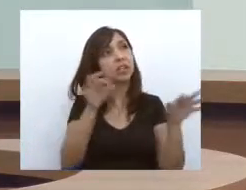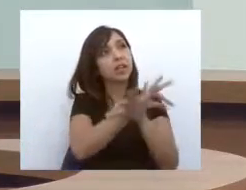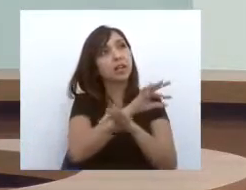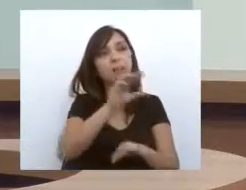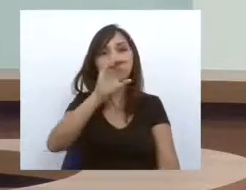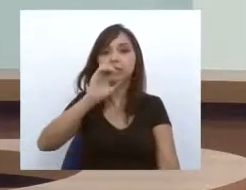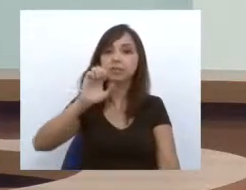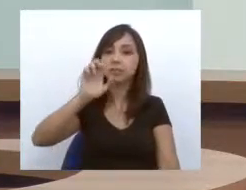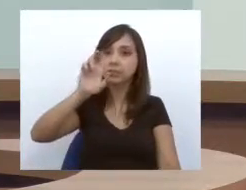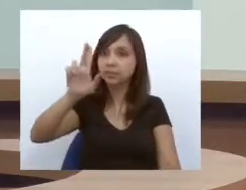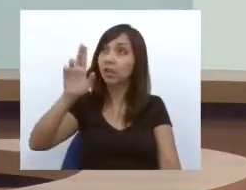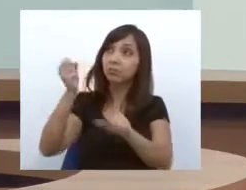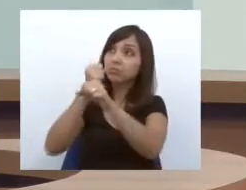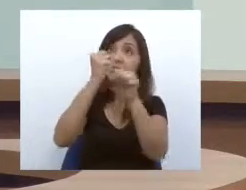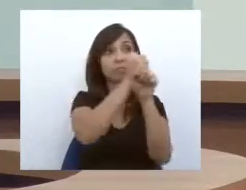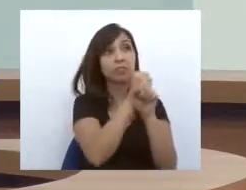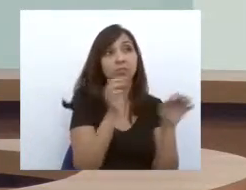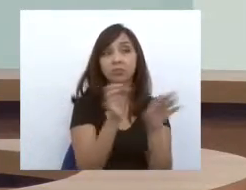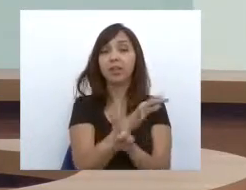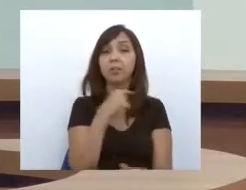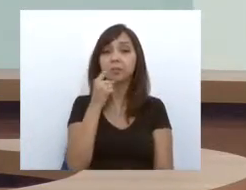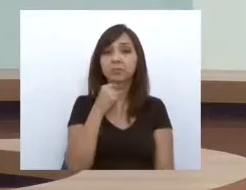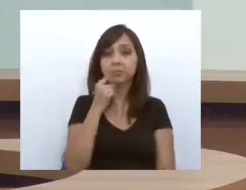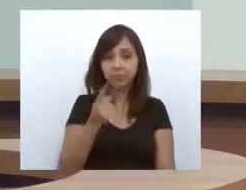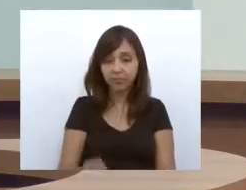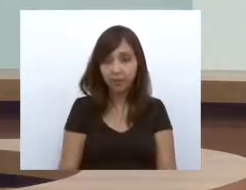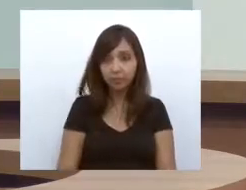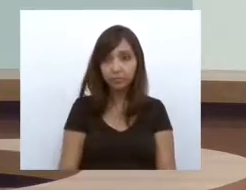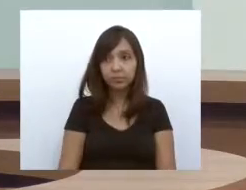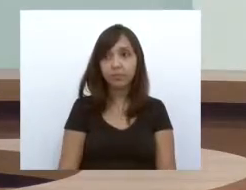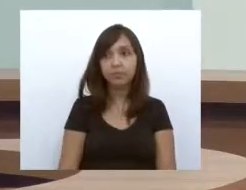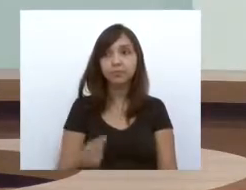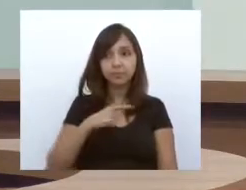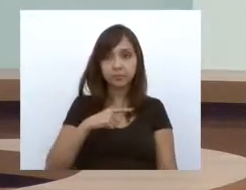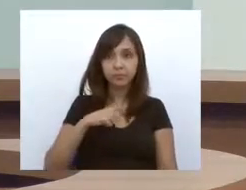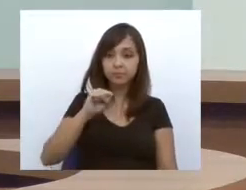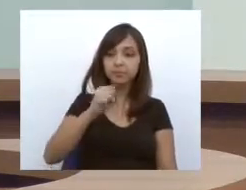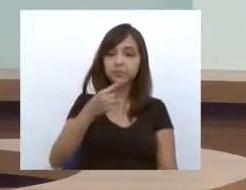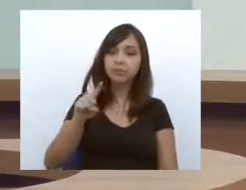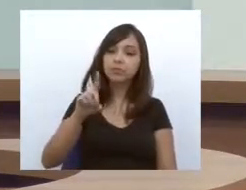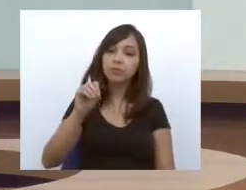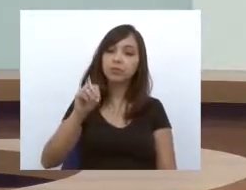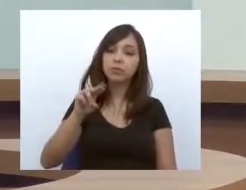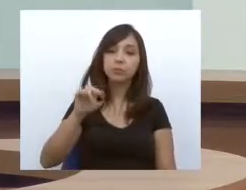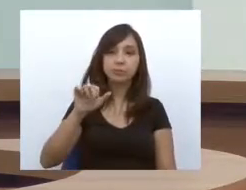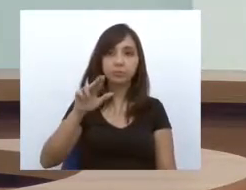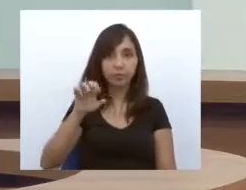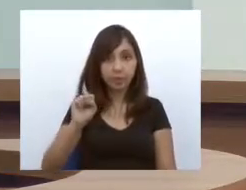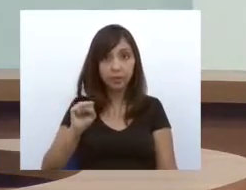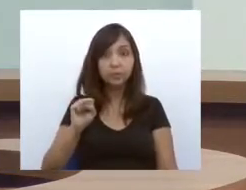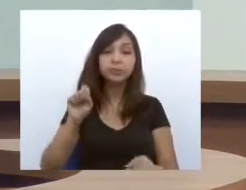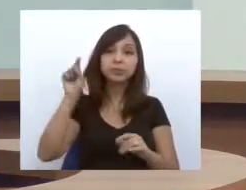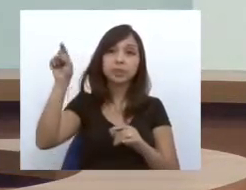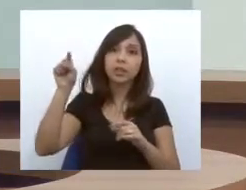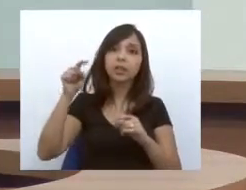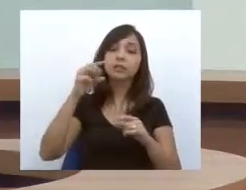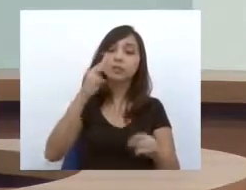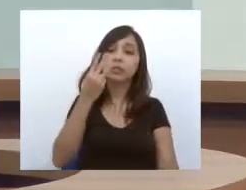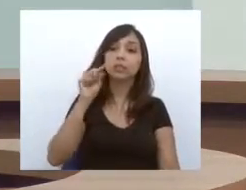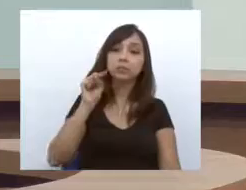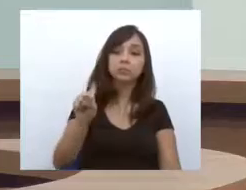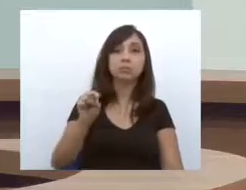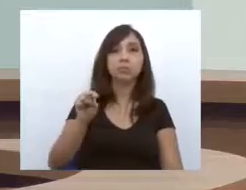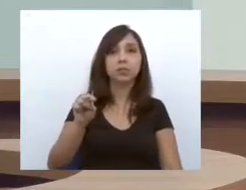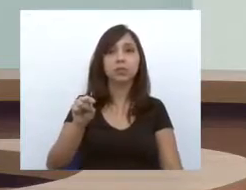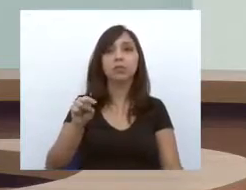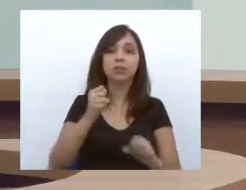como o vereador geral Celestino aqui disse. Não consegue. Eu tenho um céu no São Domingos lá, que poderia atender mais de 3.500 crianças. Então, mais